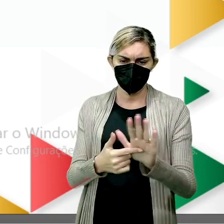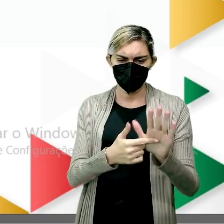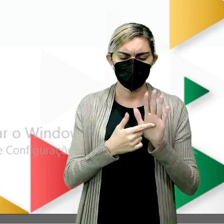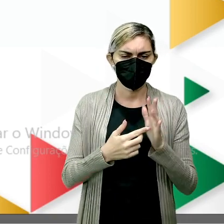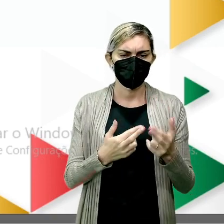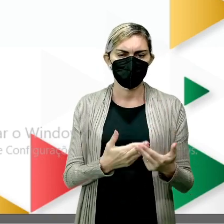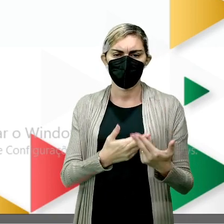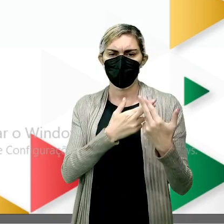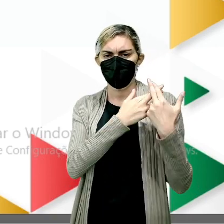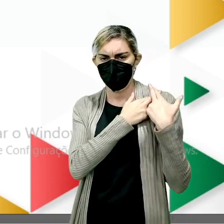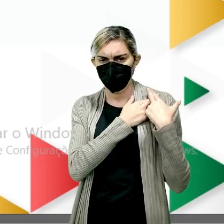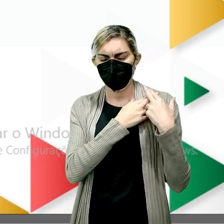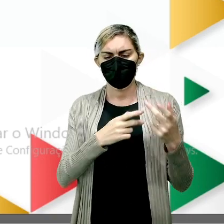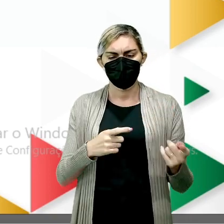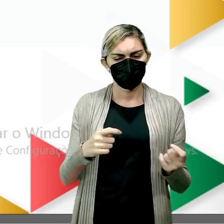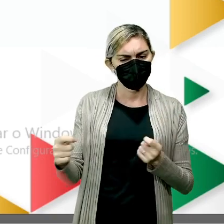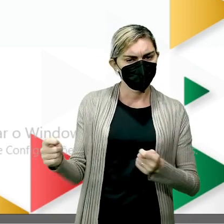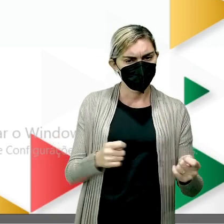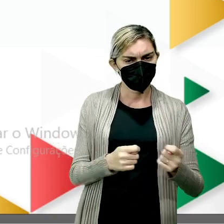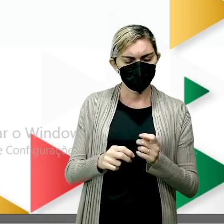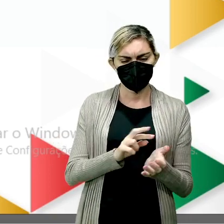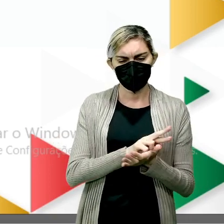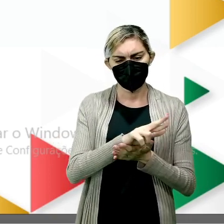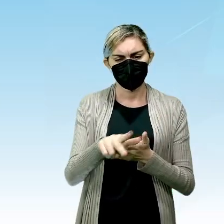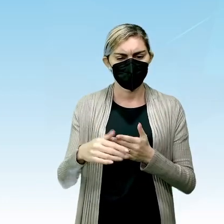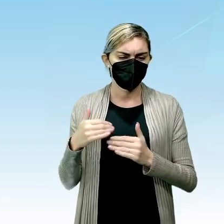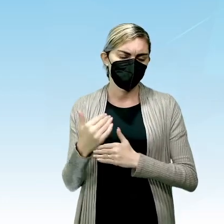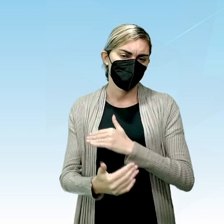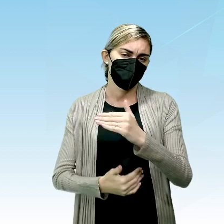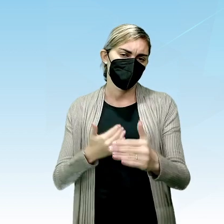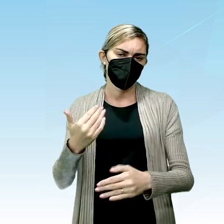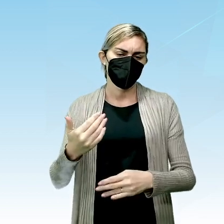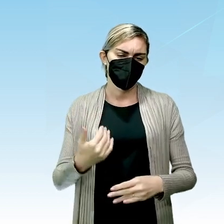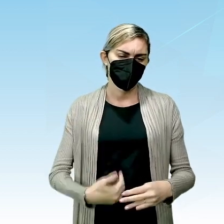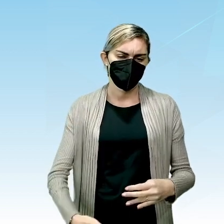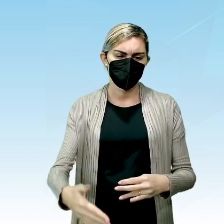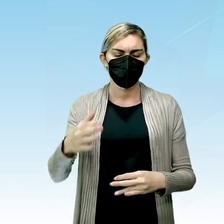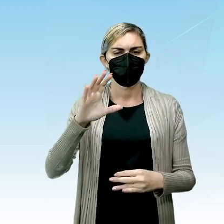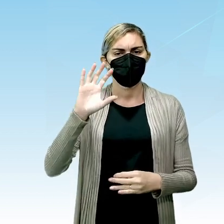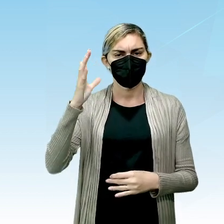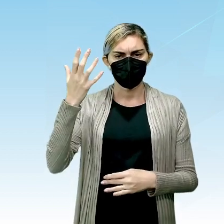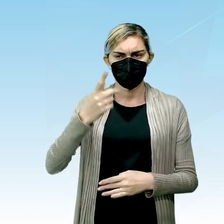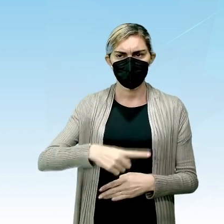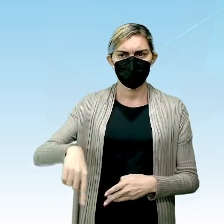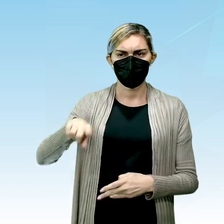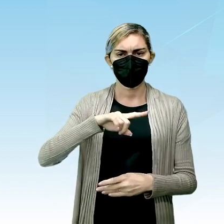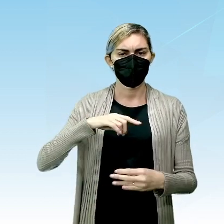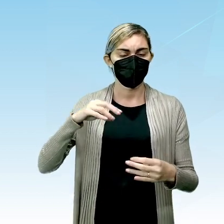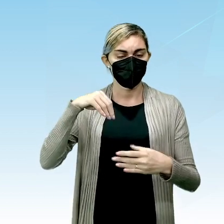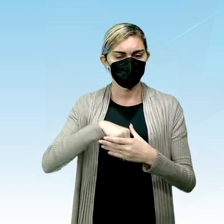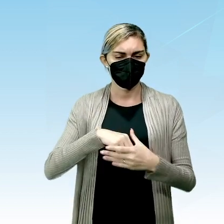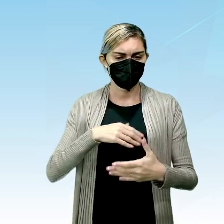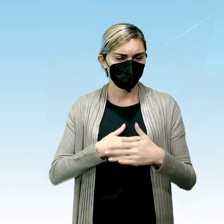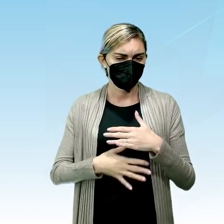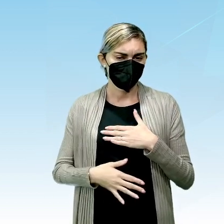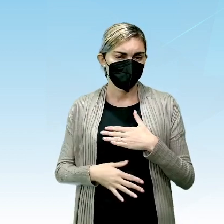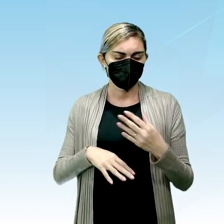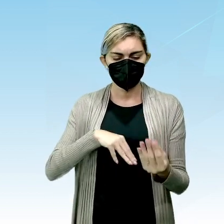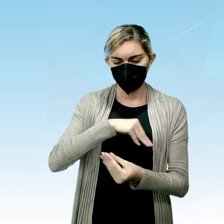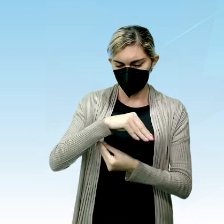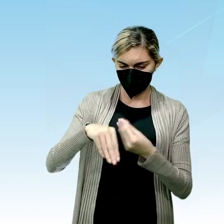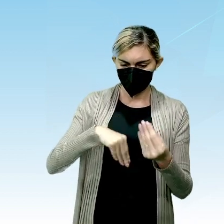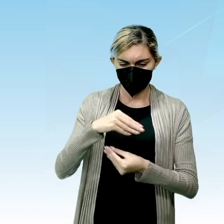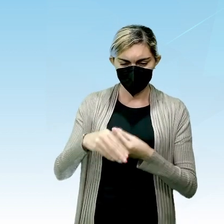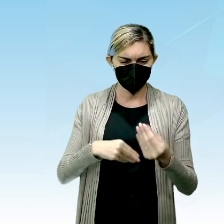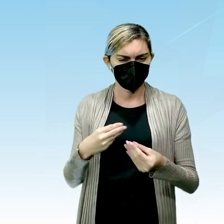de regular os diversos processos que vai ocorrer no nosso organismo. Essas substâncias, elas